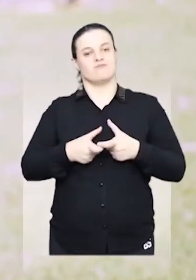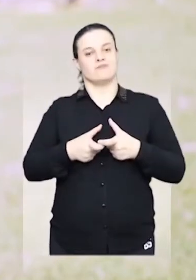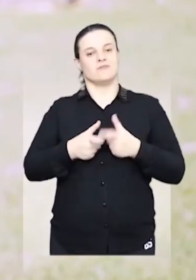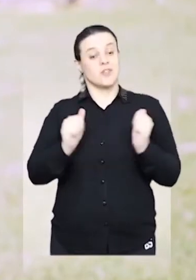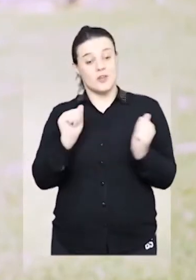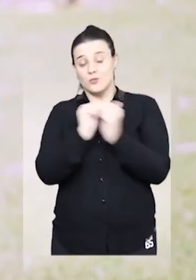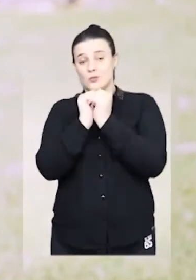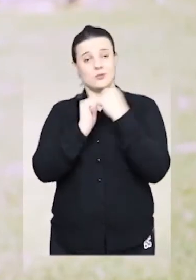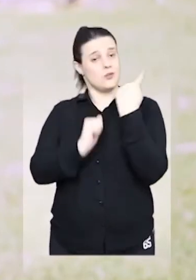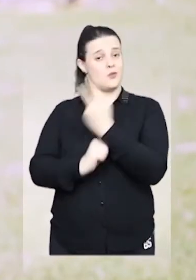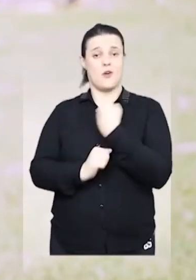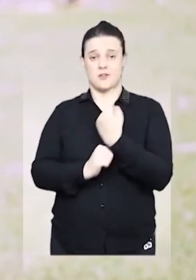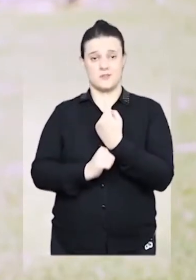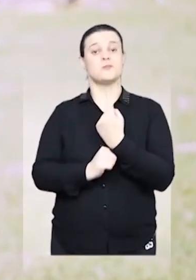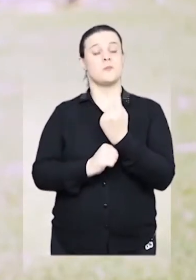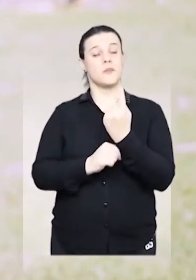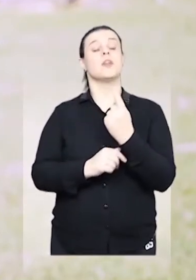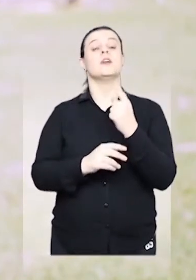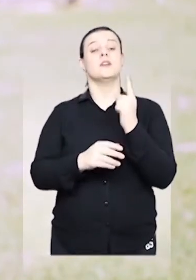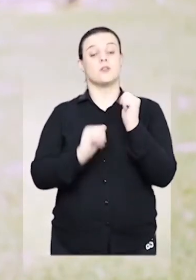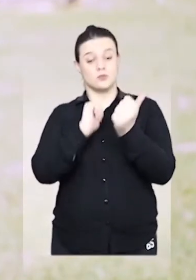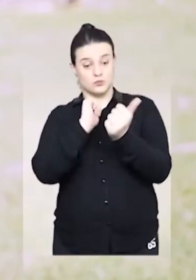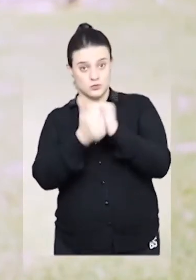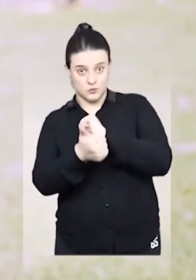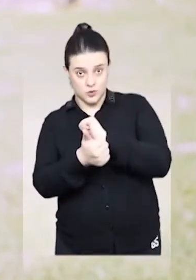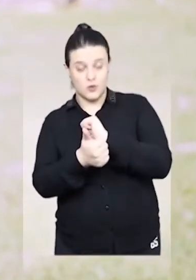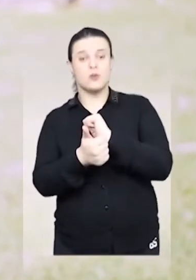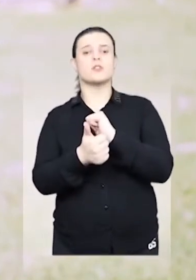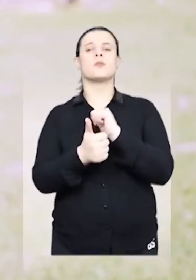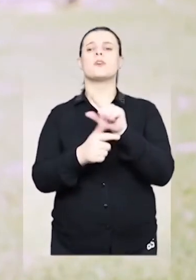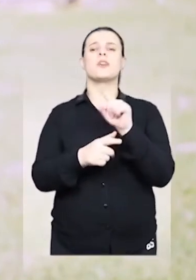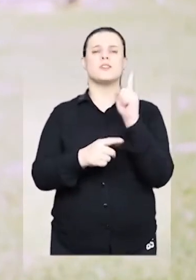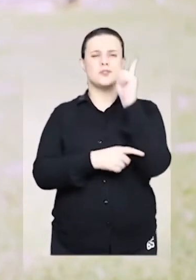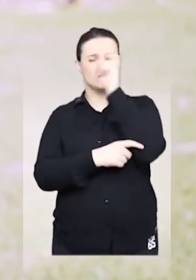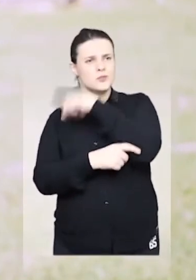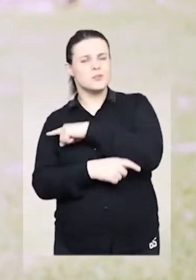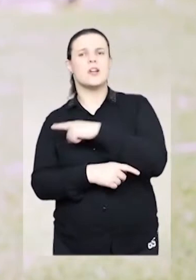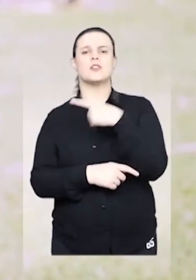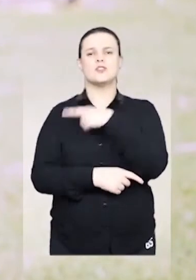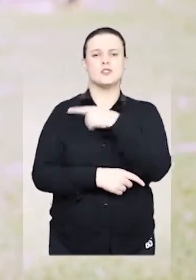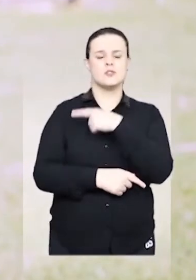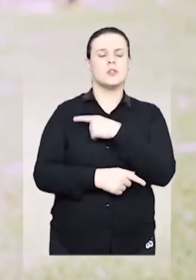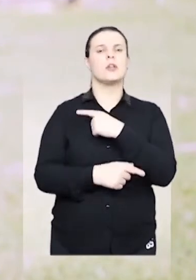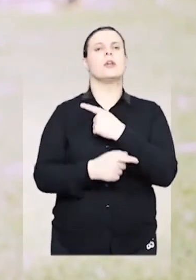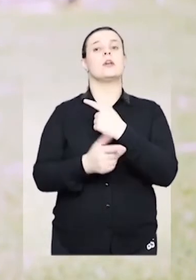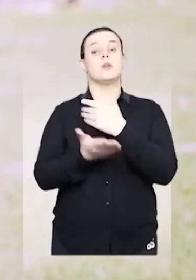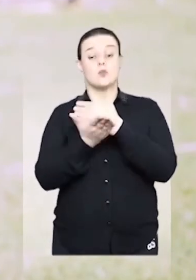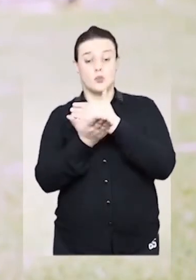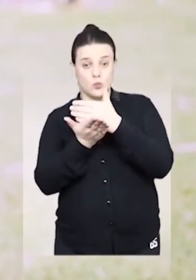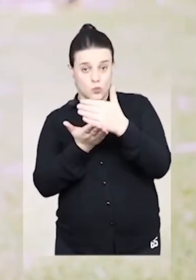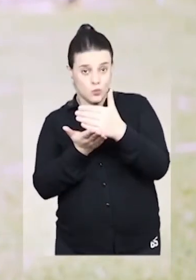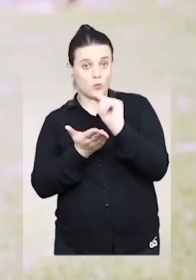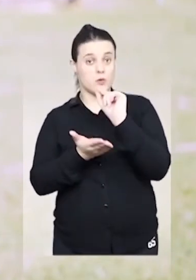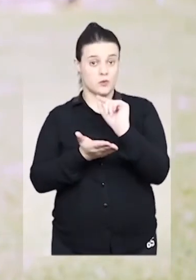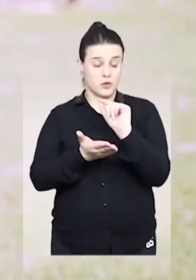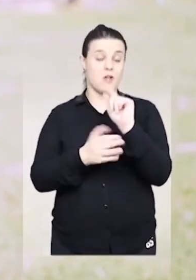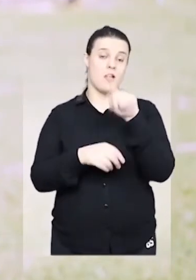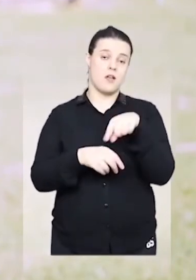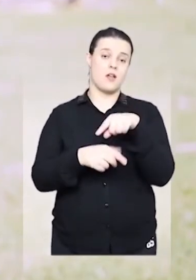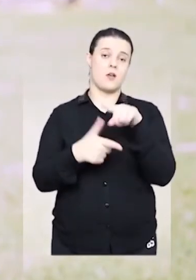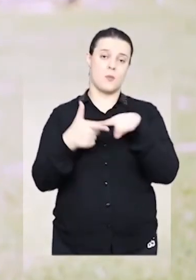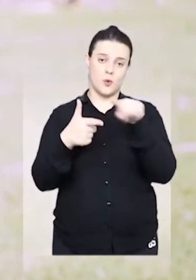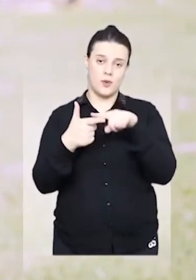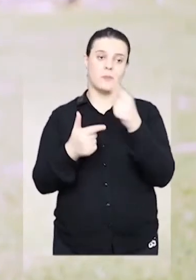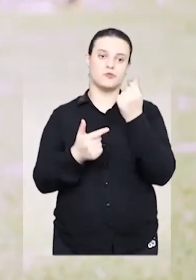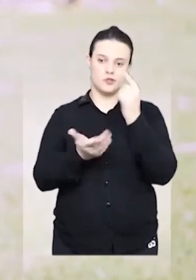resultado que é nosso. Dentro do esporte, as maiores dificuldades inicialmente são a